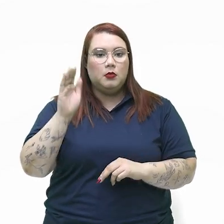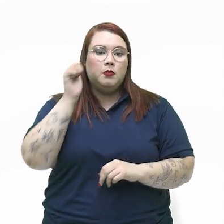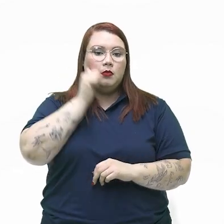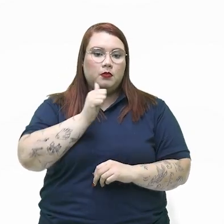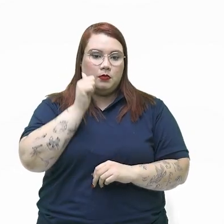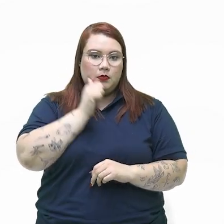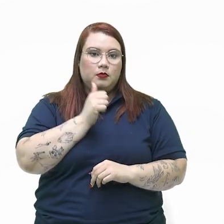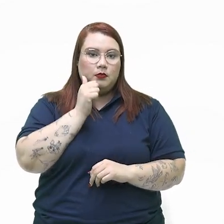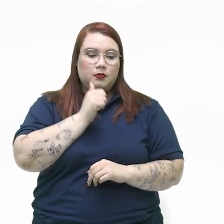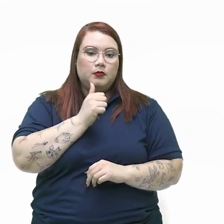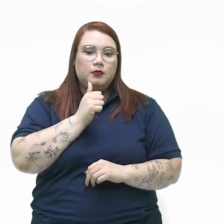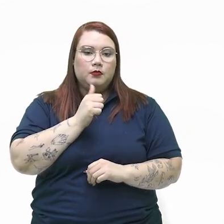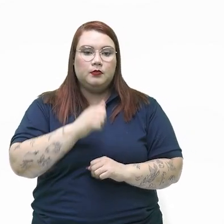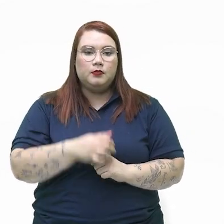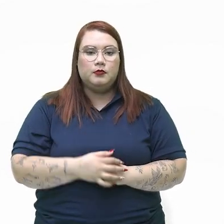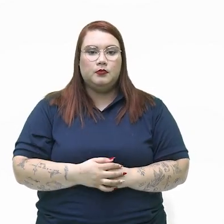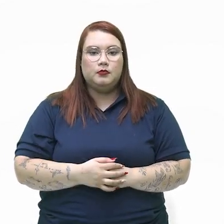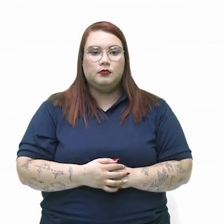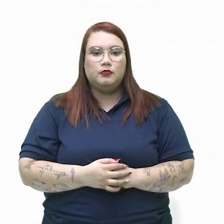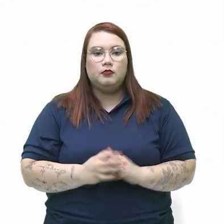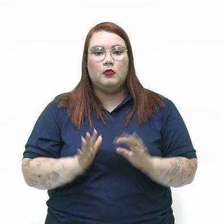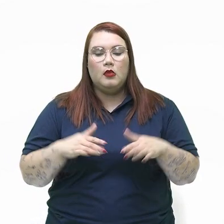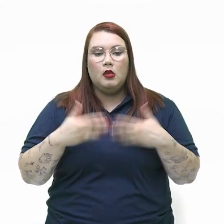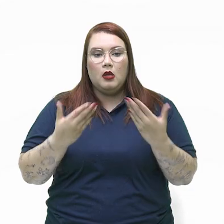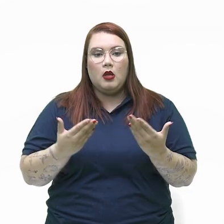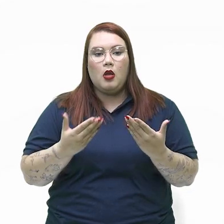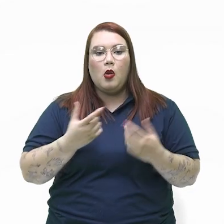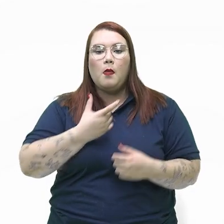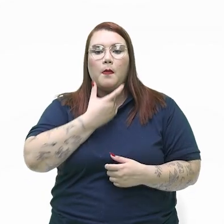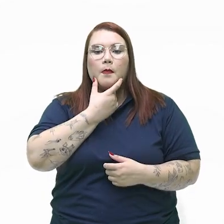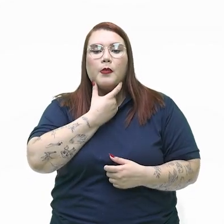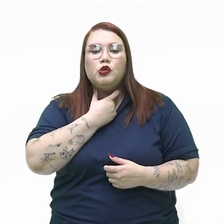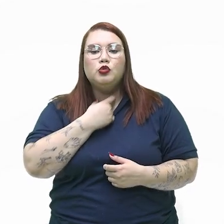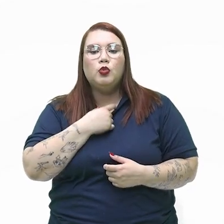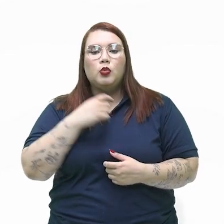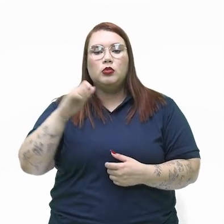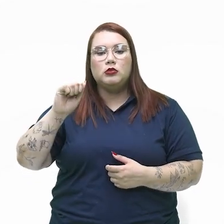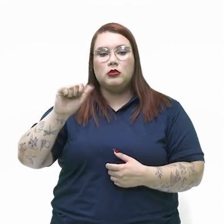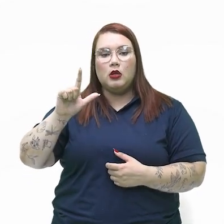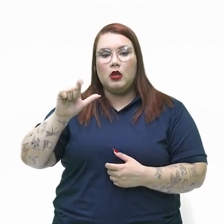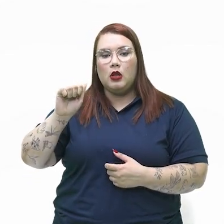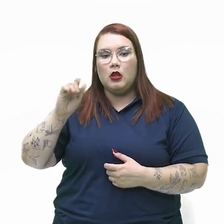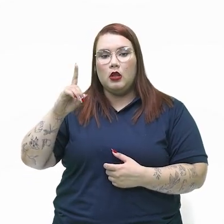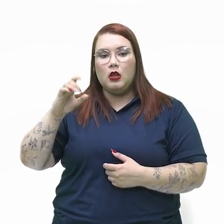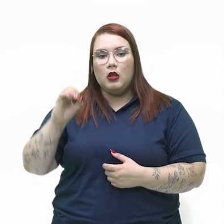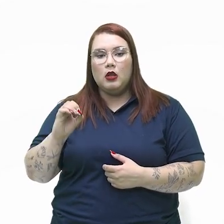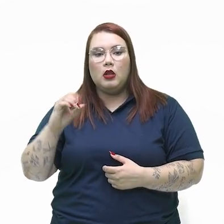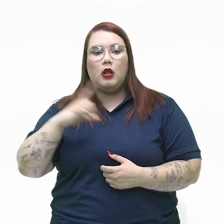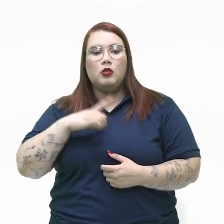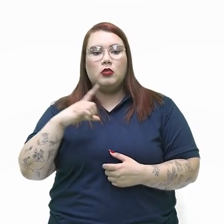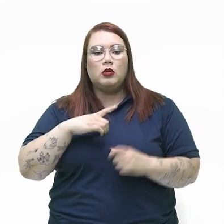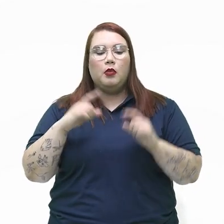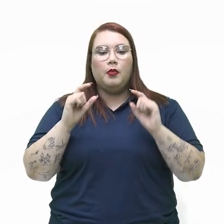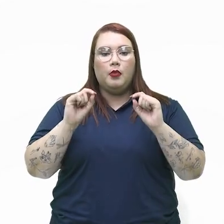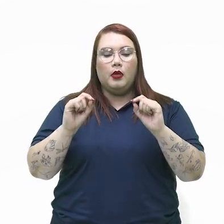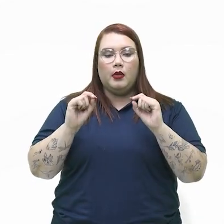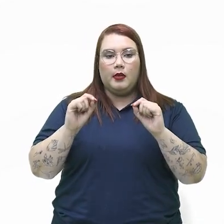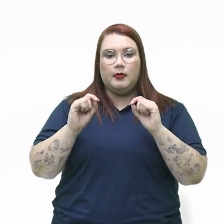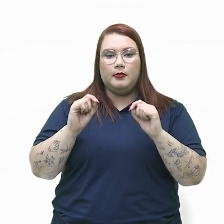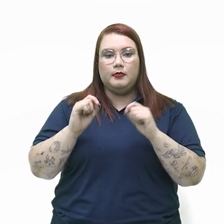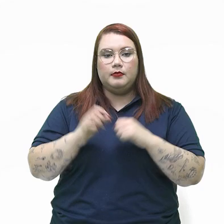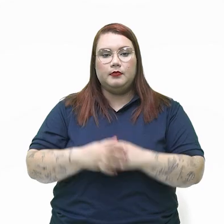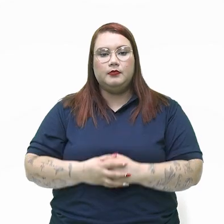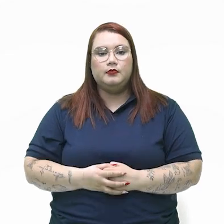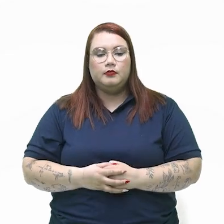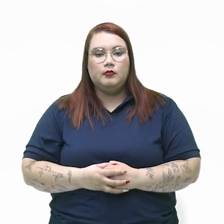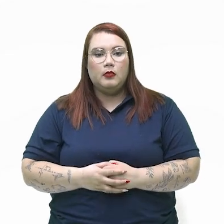acometer indivíduos do sexo feminino. E quando a gente fala de pescoço alado, é esse pescoço que tem uma membrana, né, na